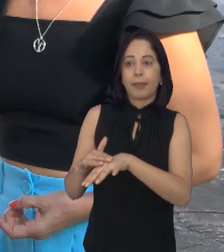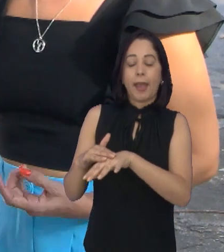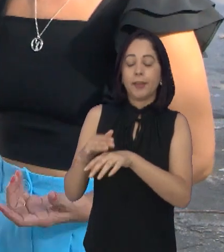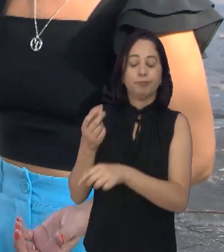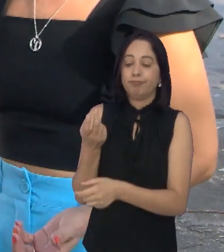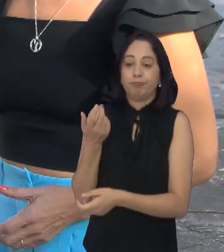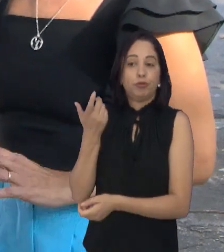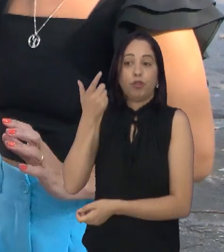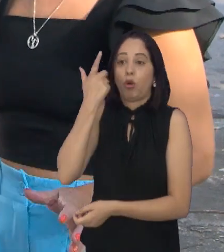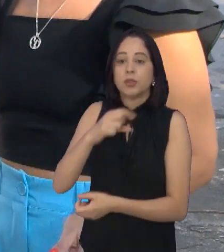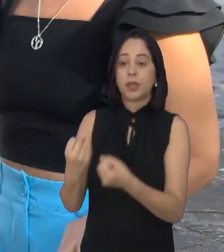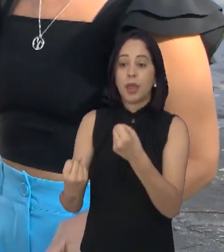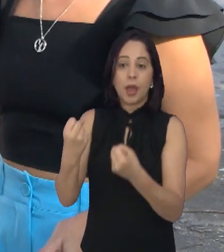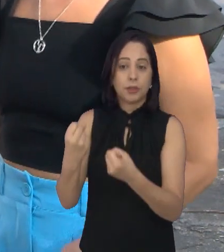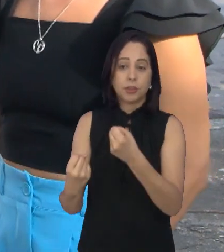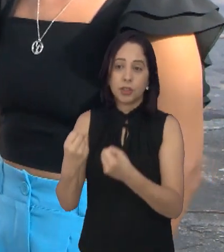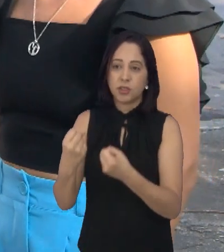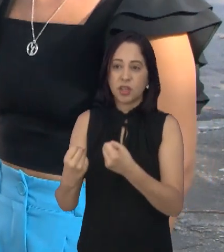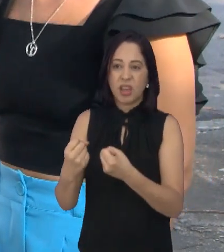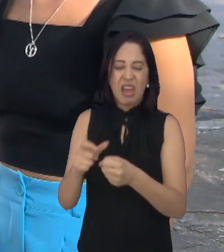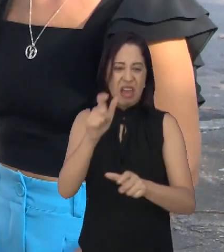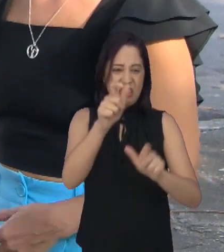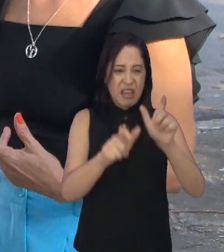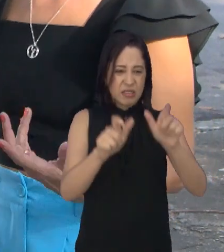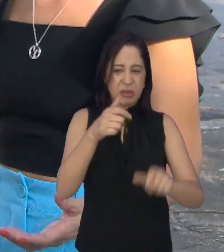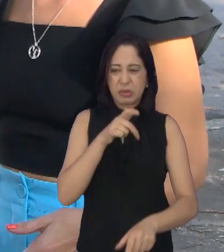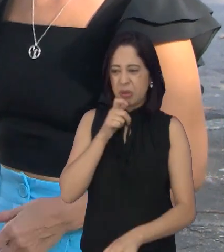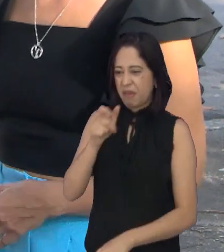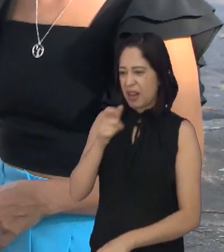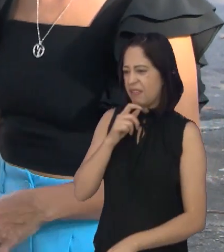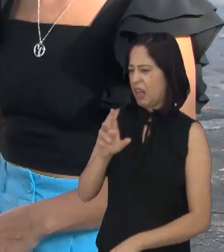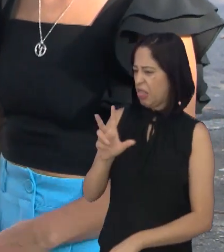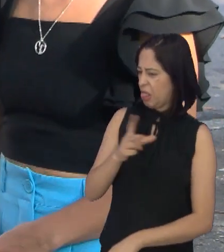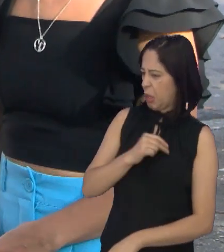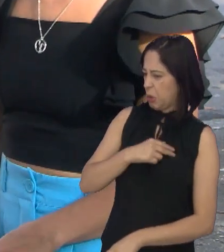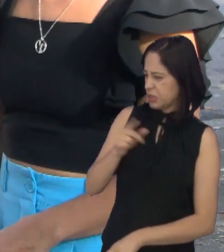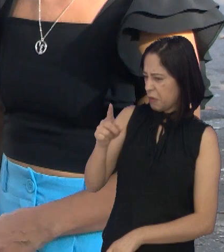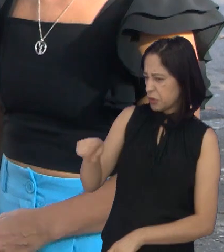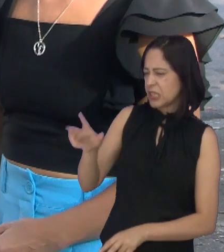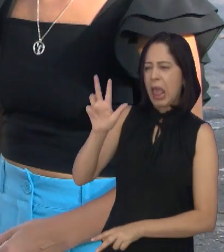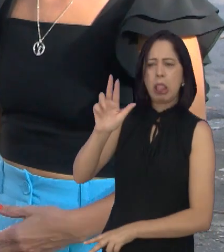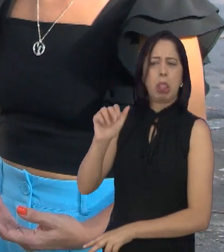Tanto que eu vi que nunca mais eu iria dirigir, que era impossível, que seria